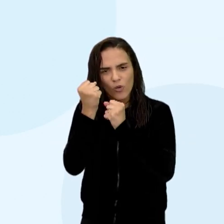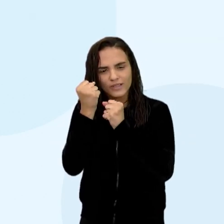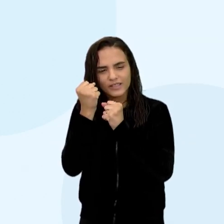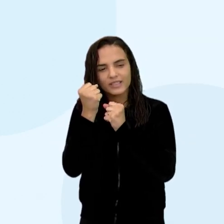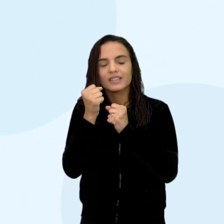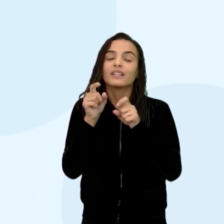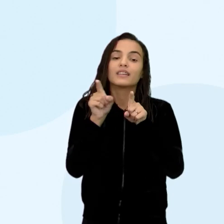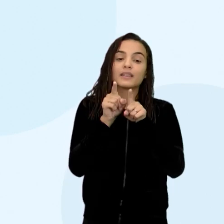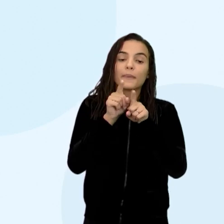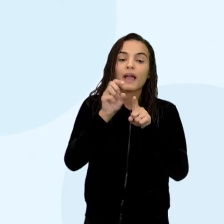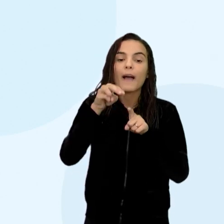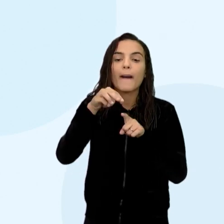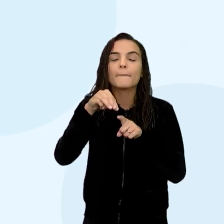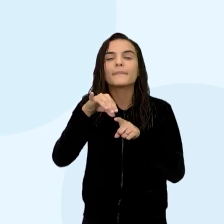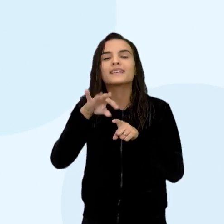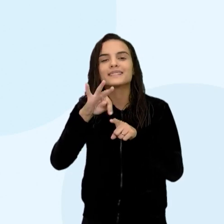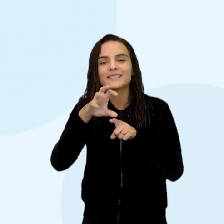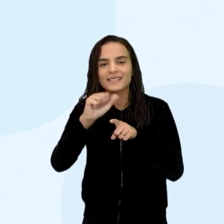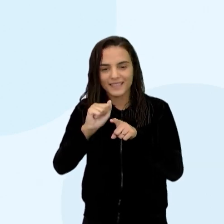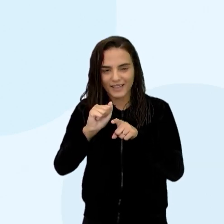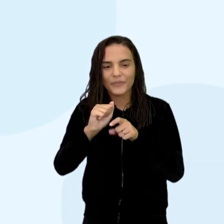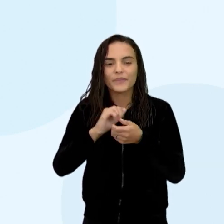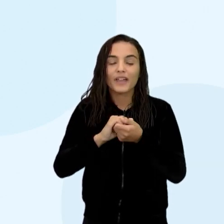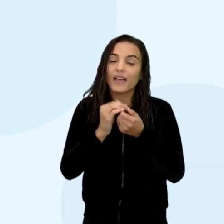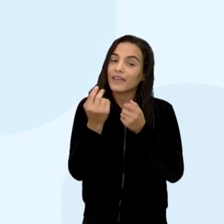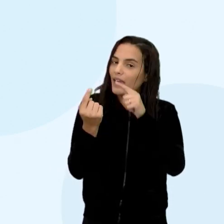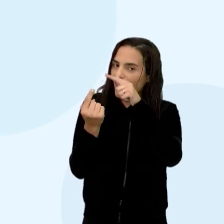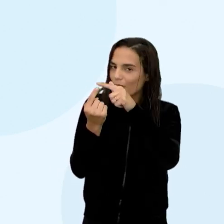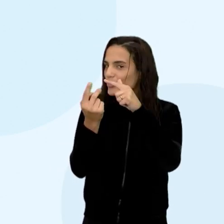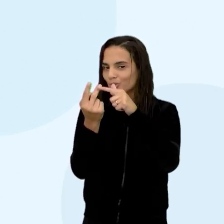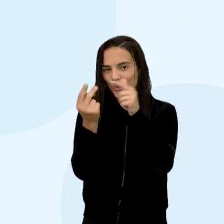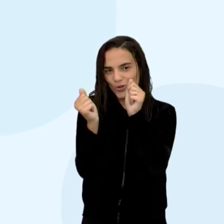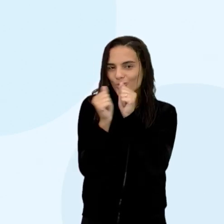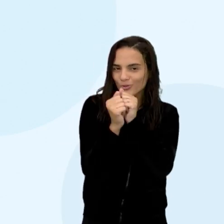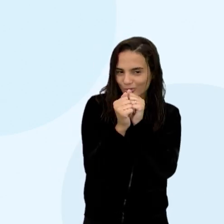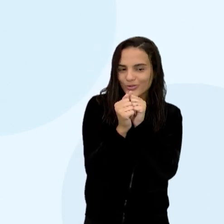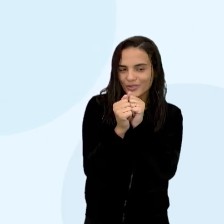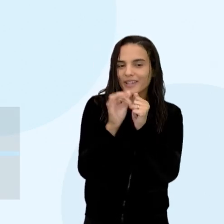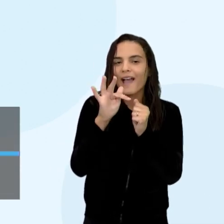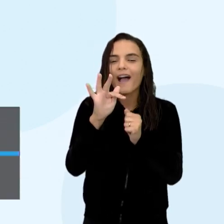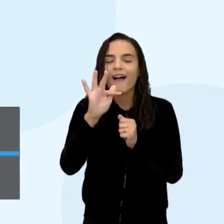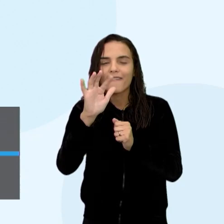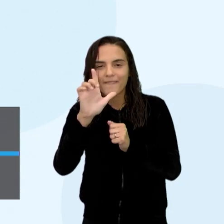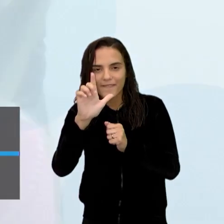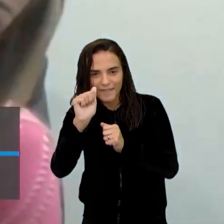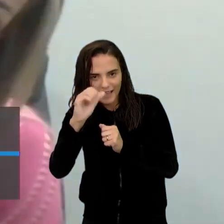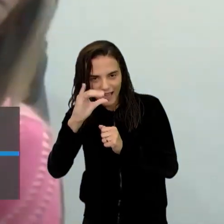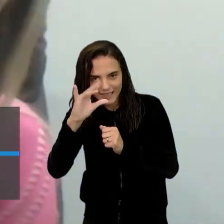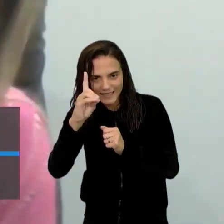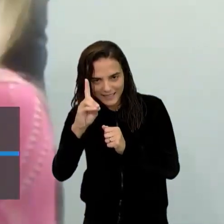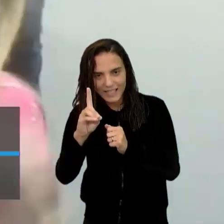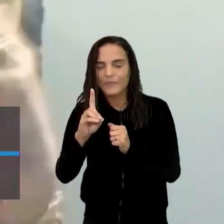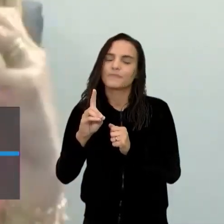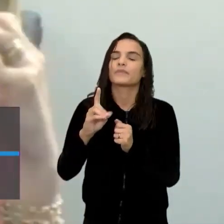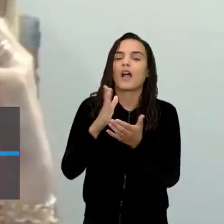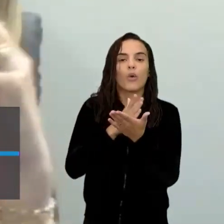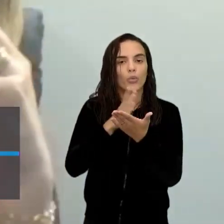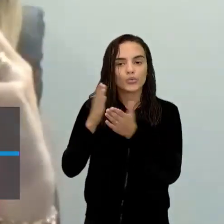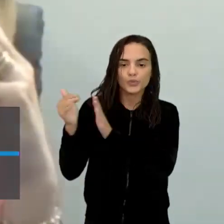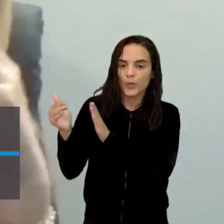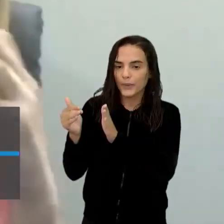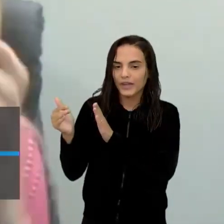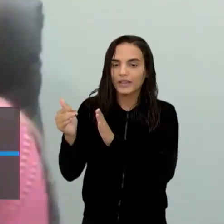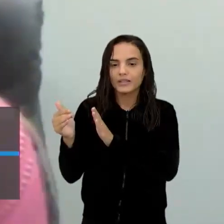mista, que tem aquele PC que é misto, que tem tanto a flácida quanto a espástica. Então, em alguns momentos ele está flácido, em outros momentos ele